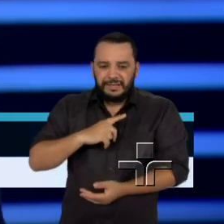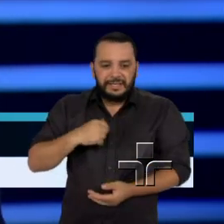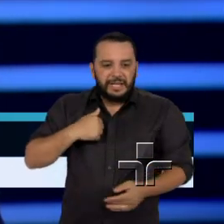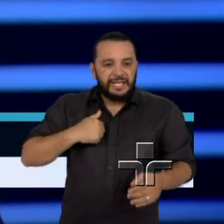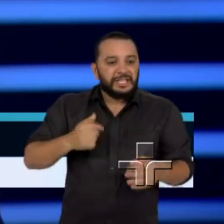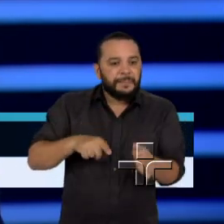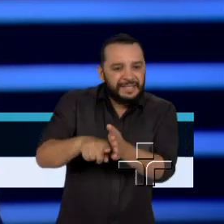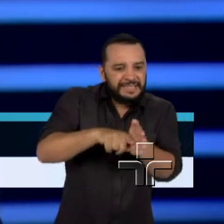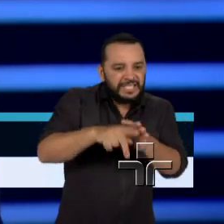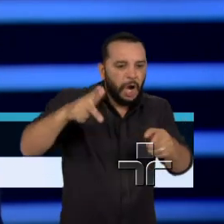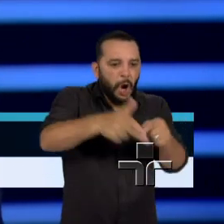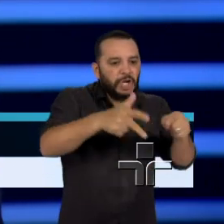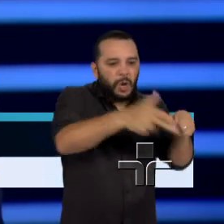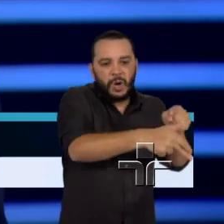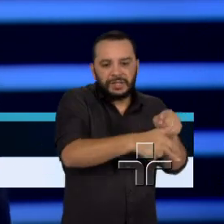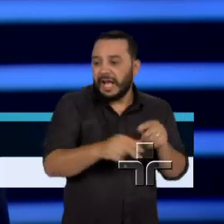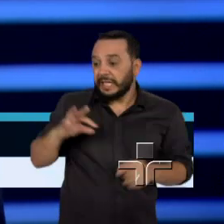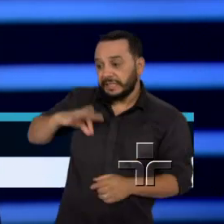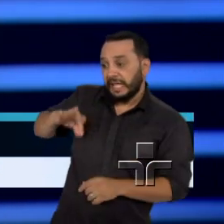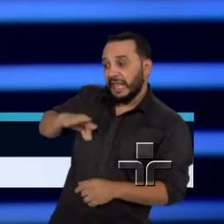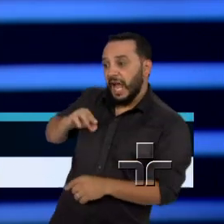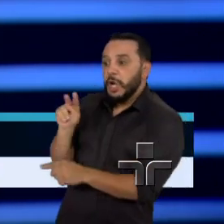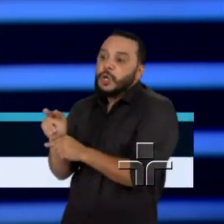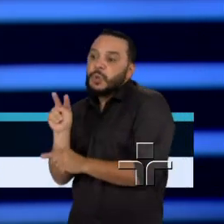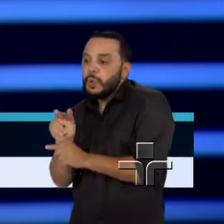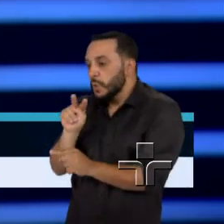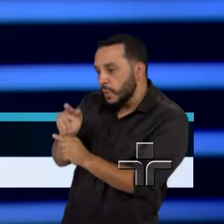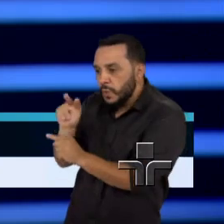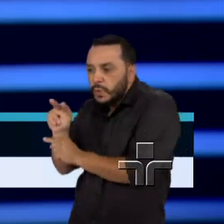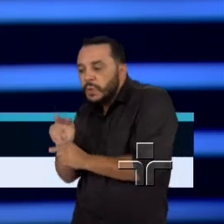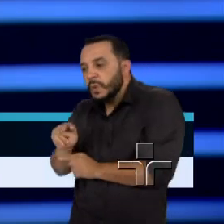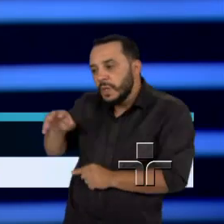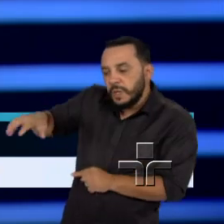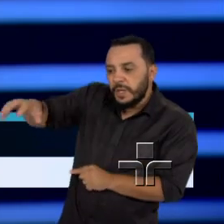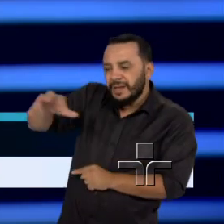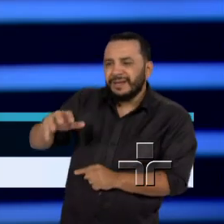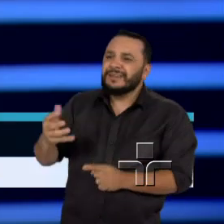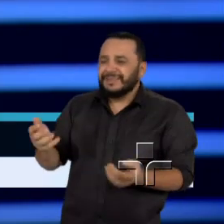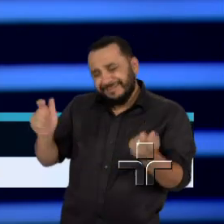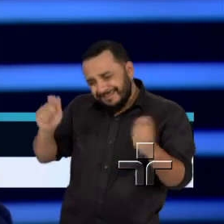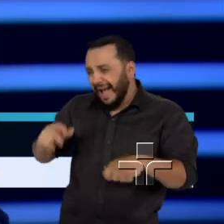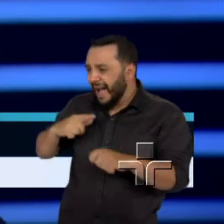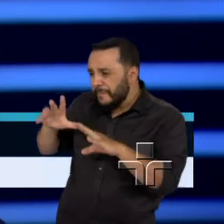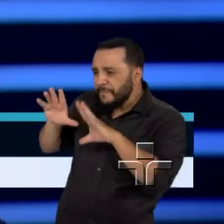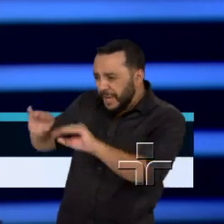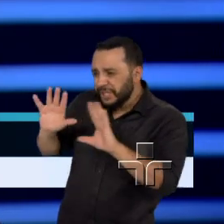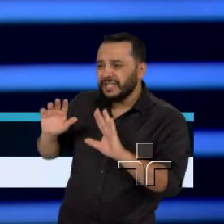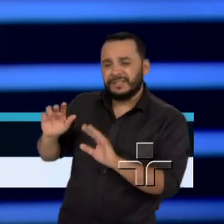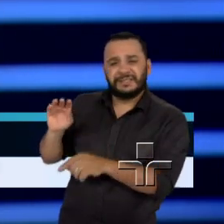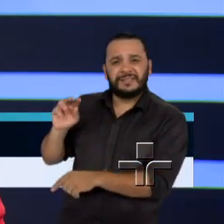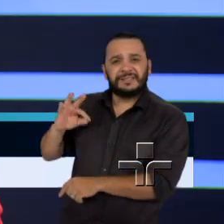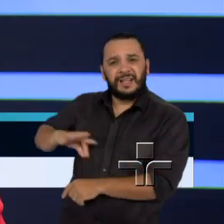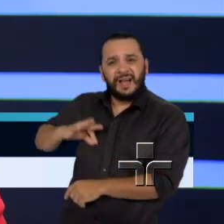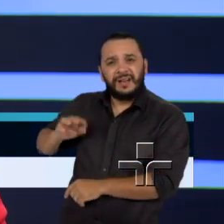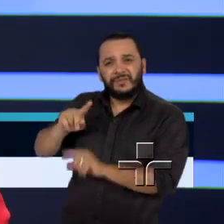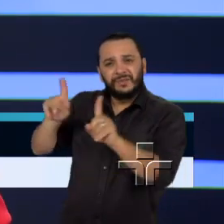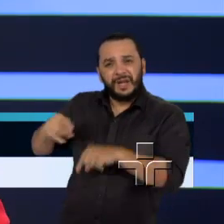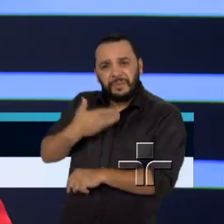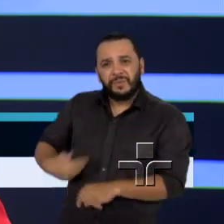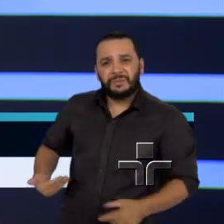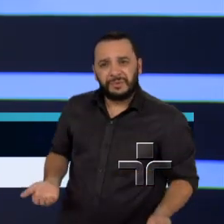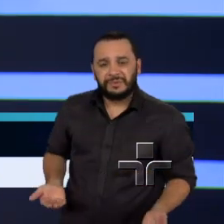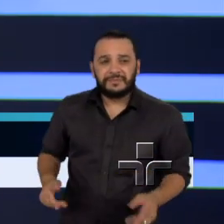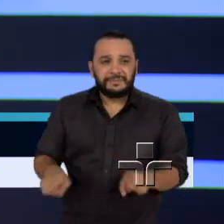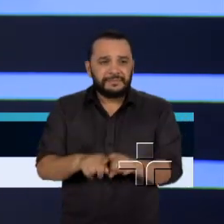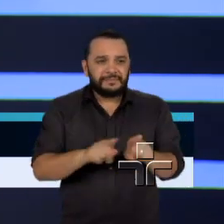gente mais precisa e preserva onde, infelizmente, nós poderíamos ter um sacrifício maior. O fogo